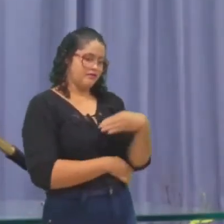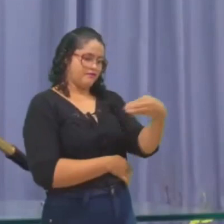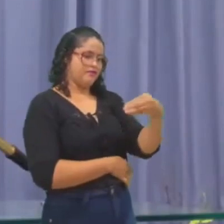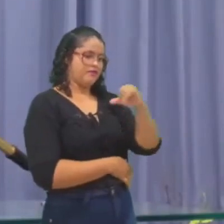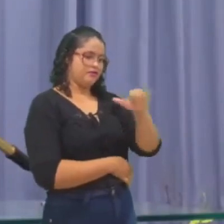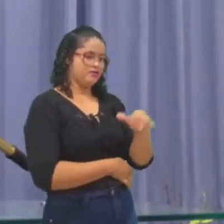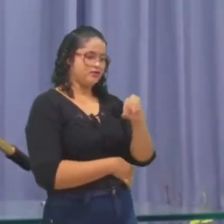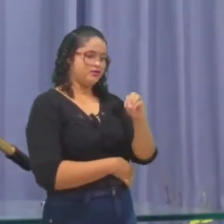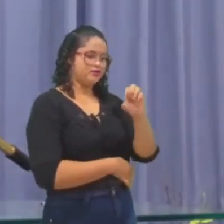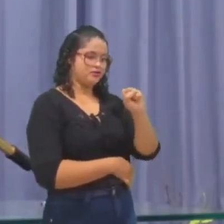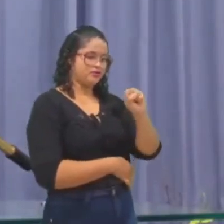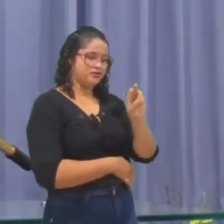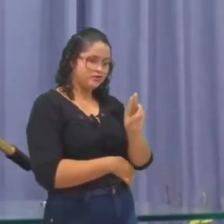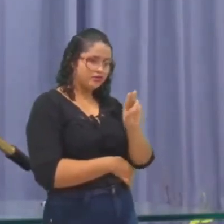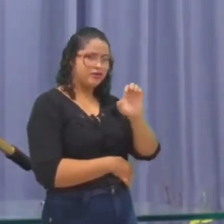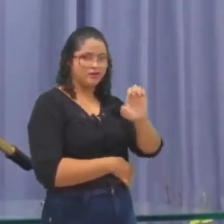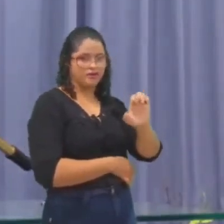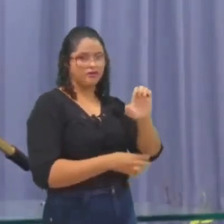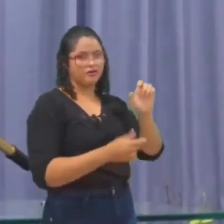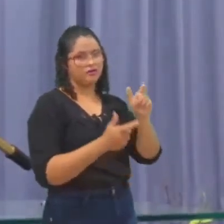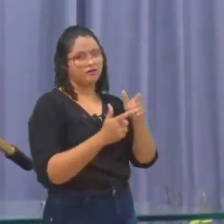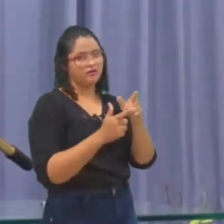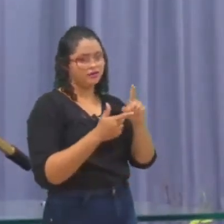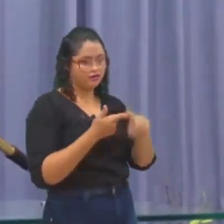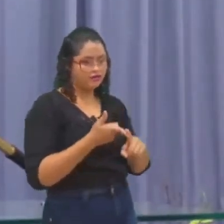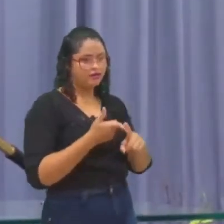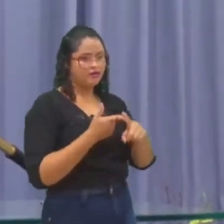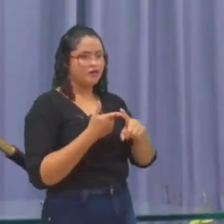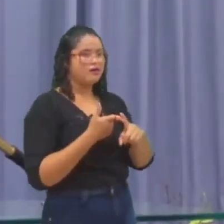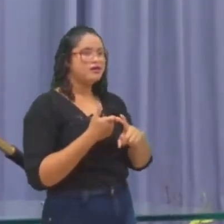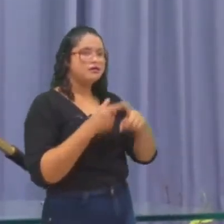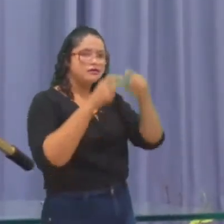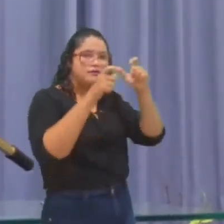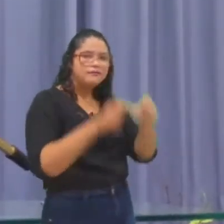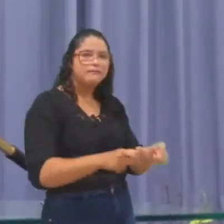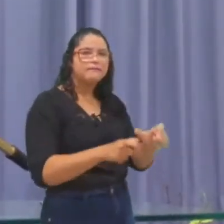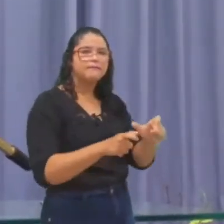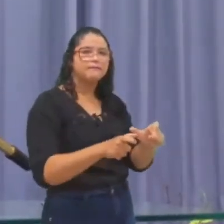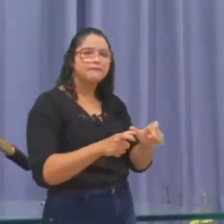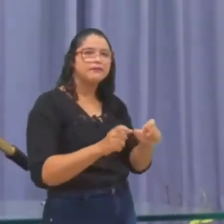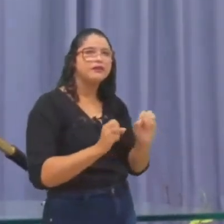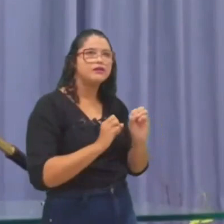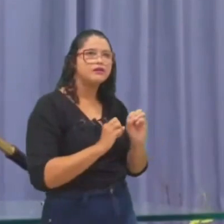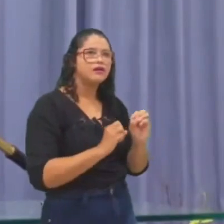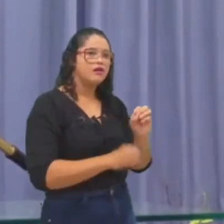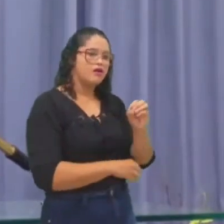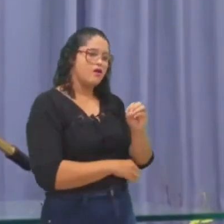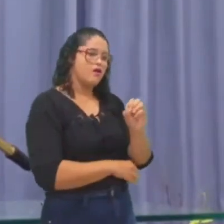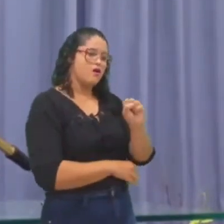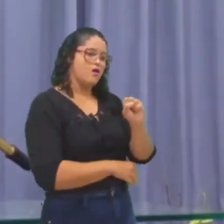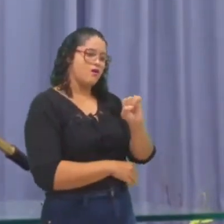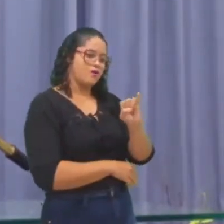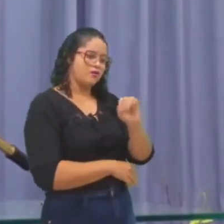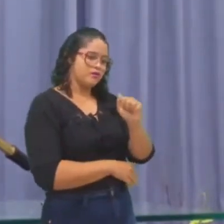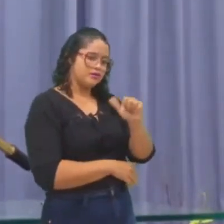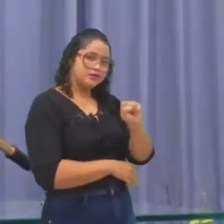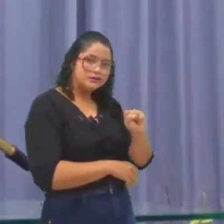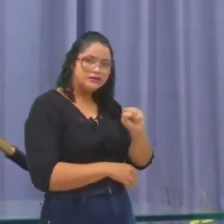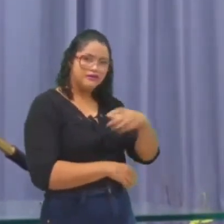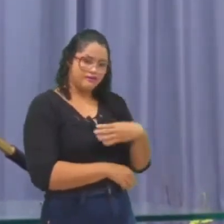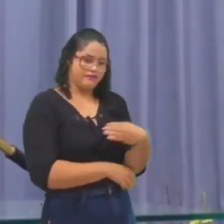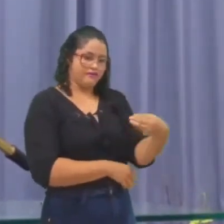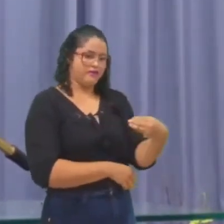José. Da tribo de Efraim, Oséias, filho de Num. Da tribo de Benjamim, Paute, filho de